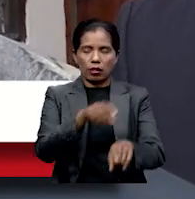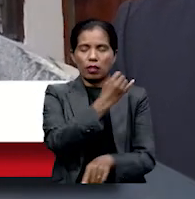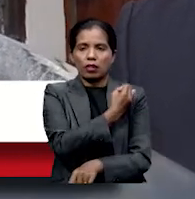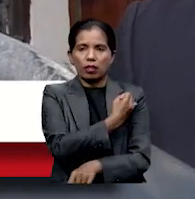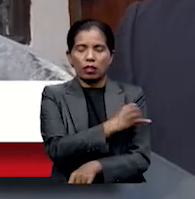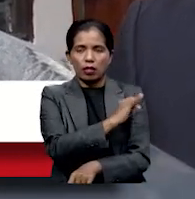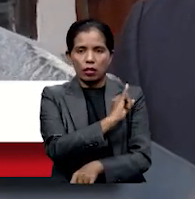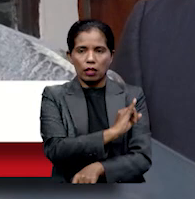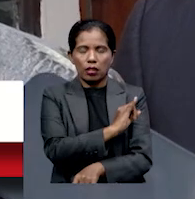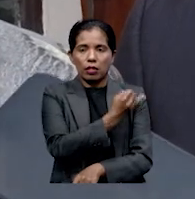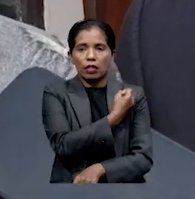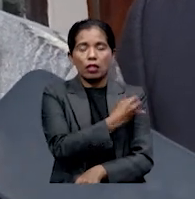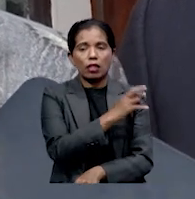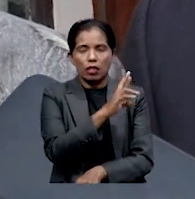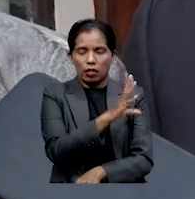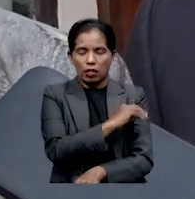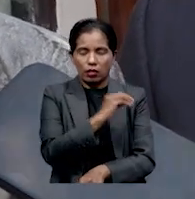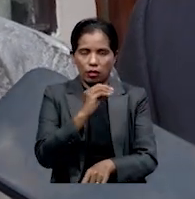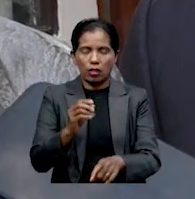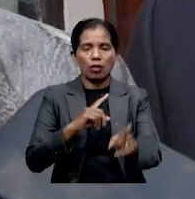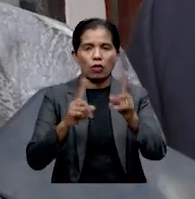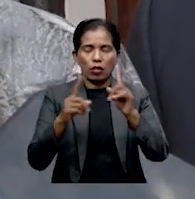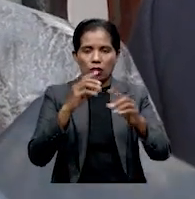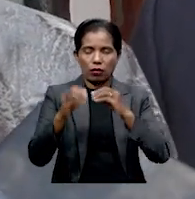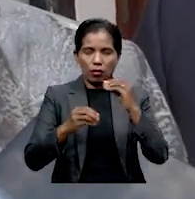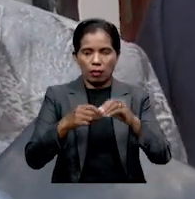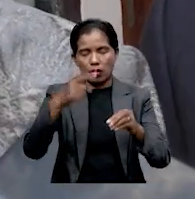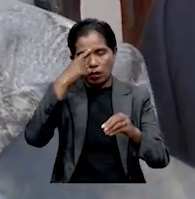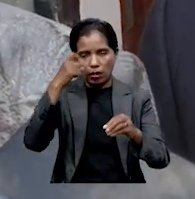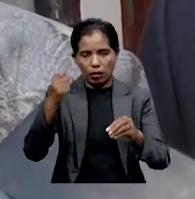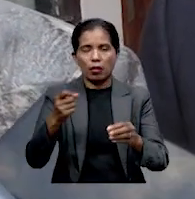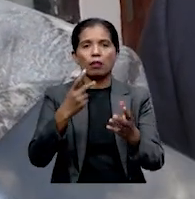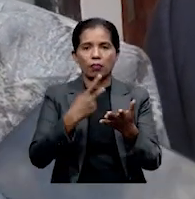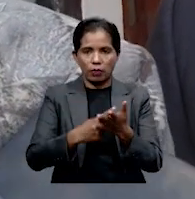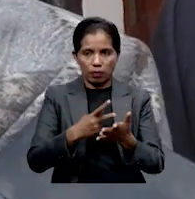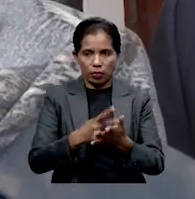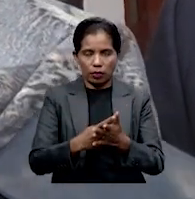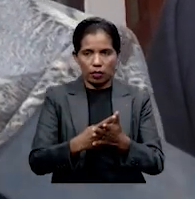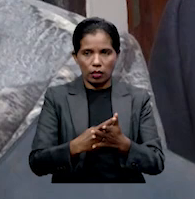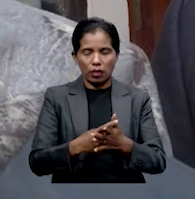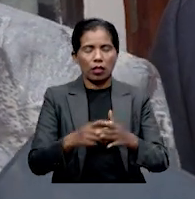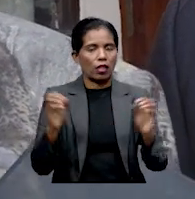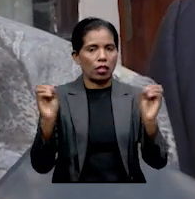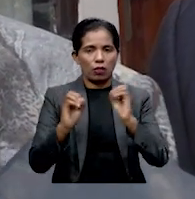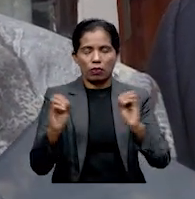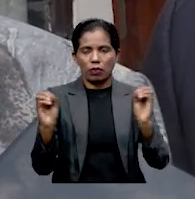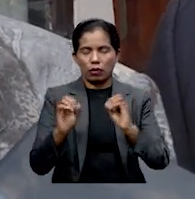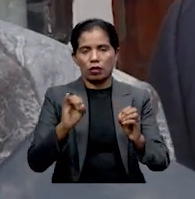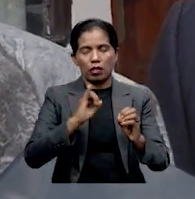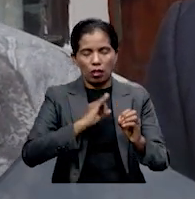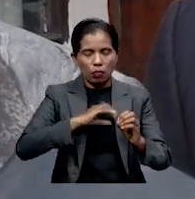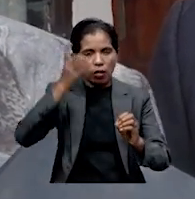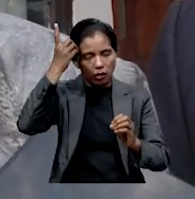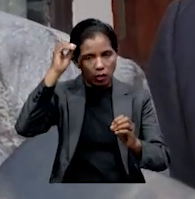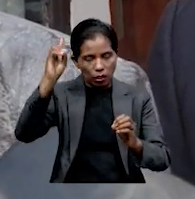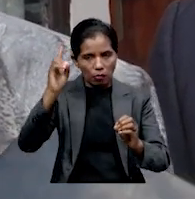falo Ratelai, explicação também proposta né los haumaka mehi e